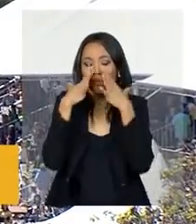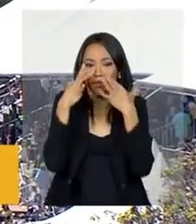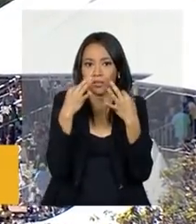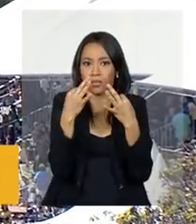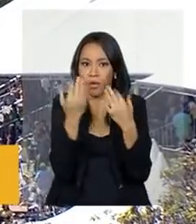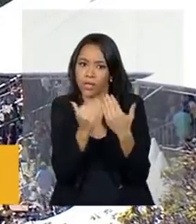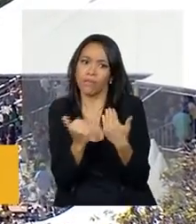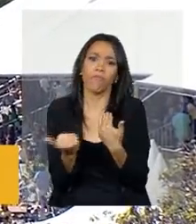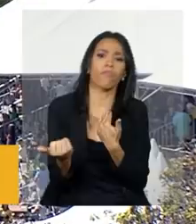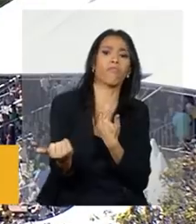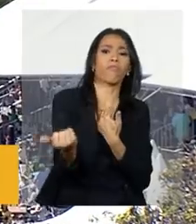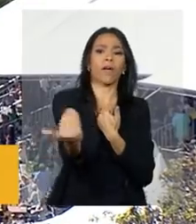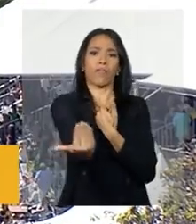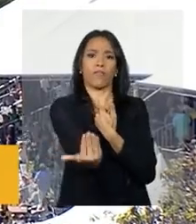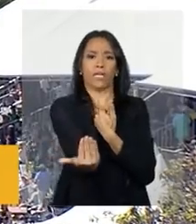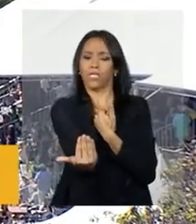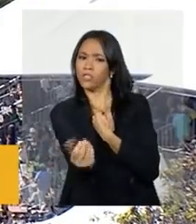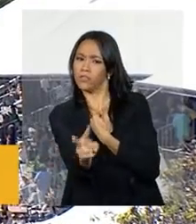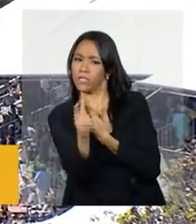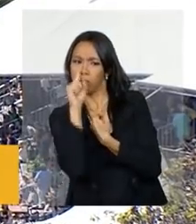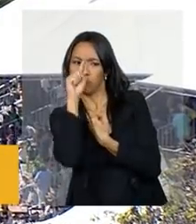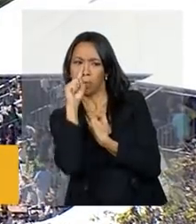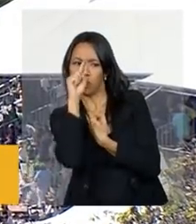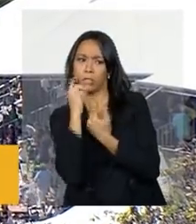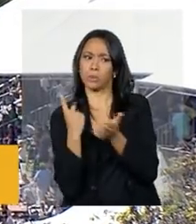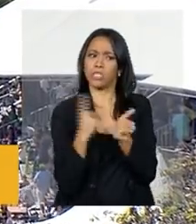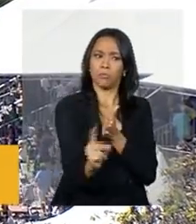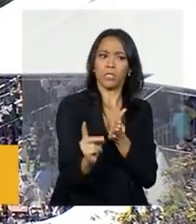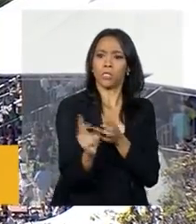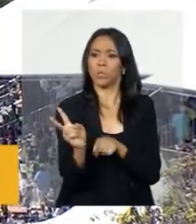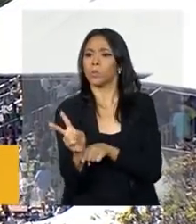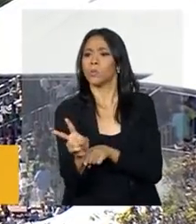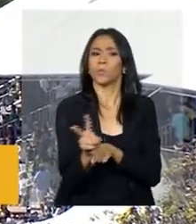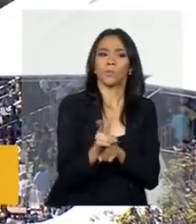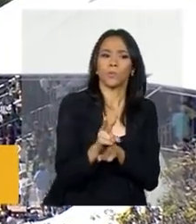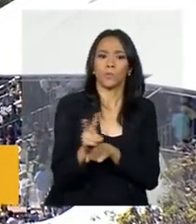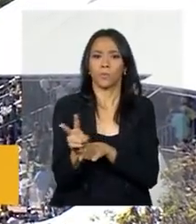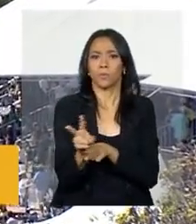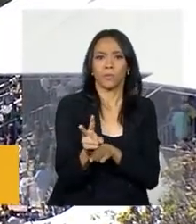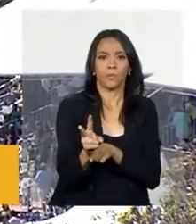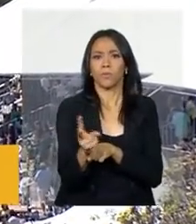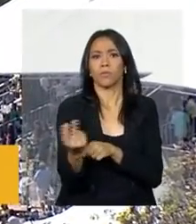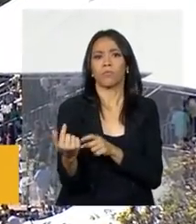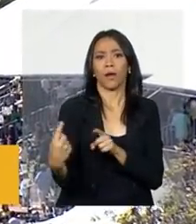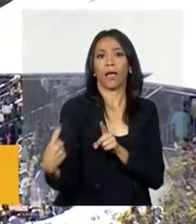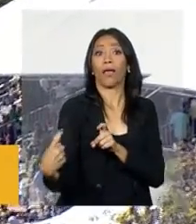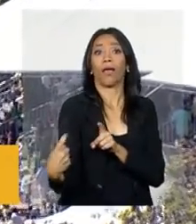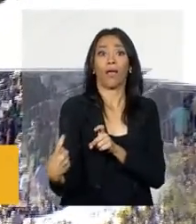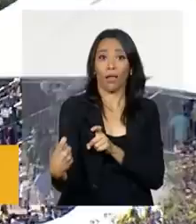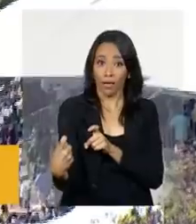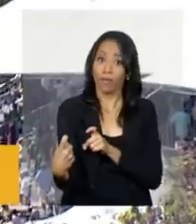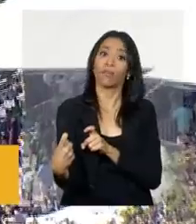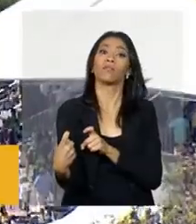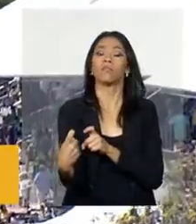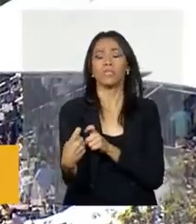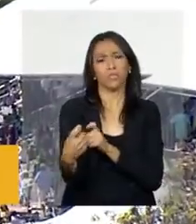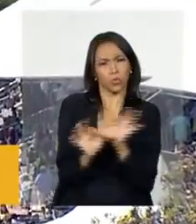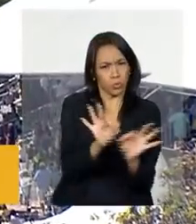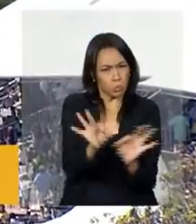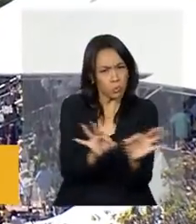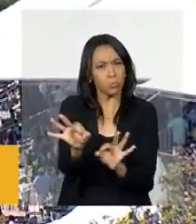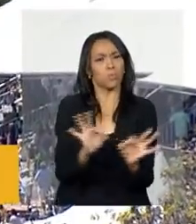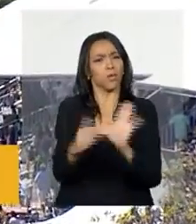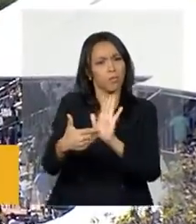frente, reconhece, verifica onde é que estão as tropas oponentes e transmite